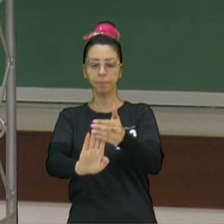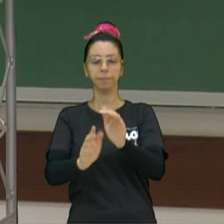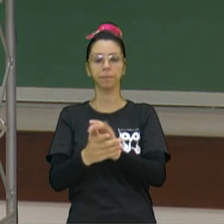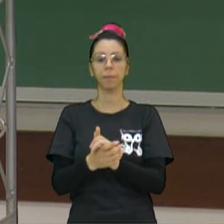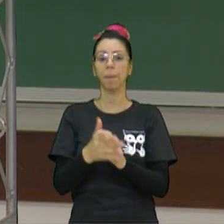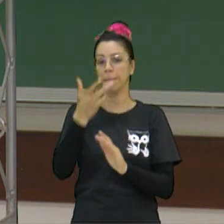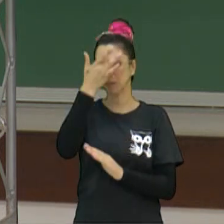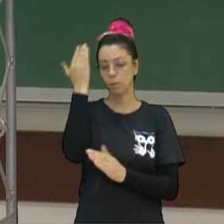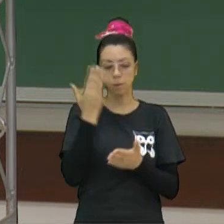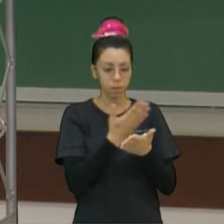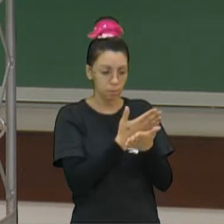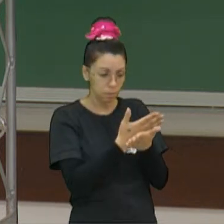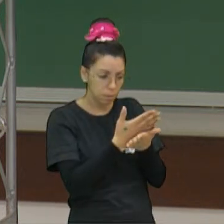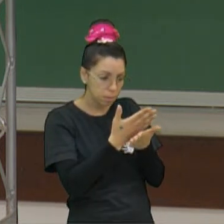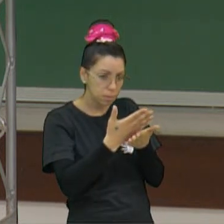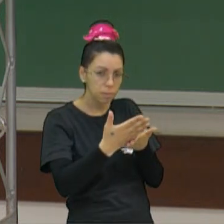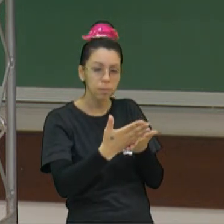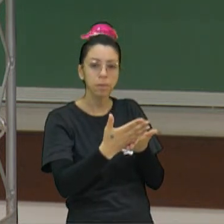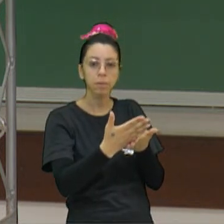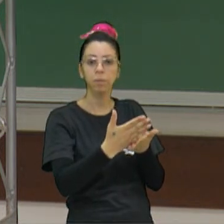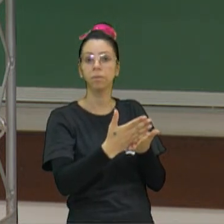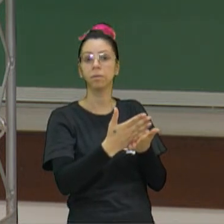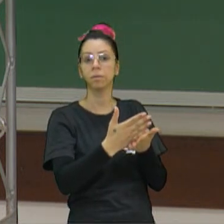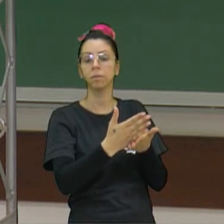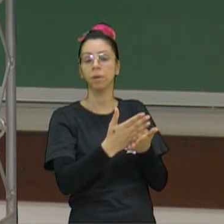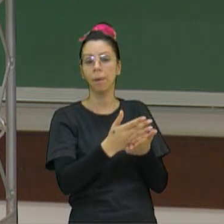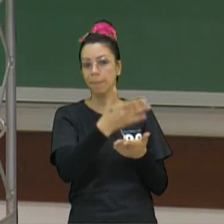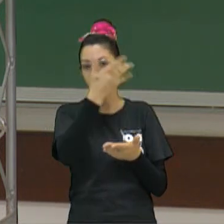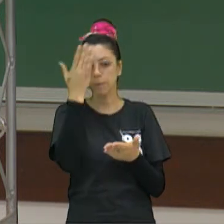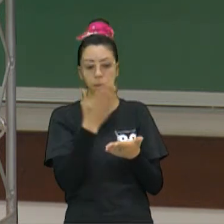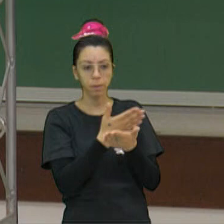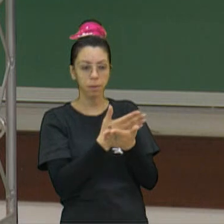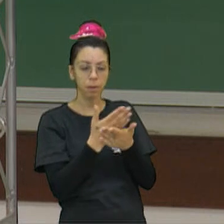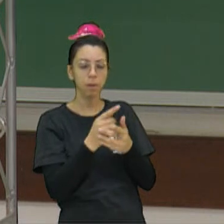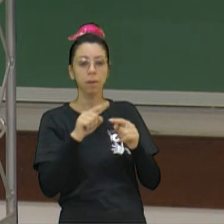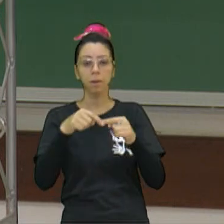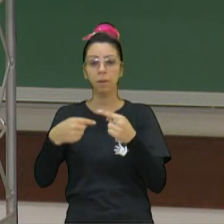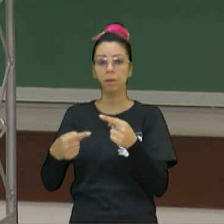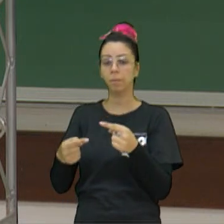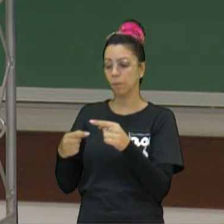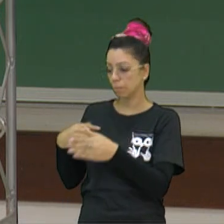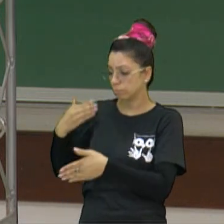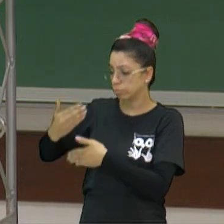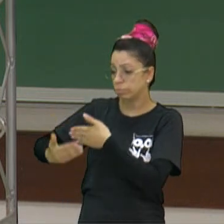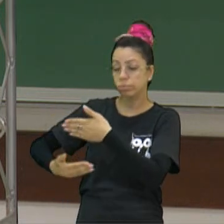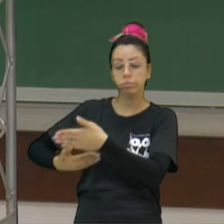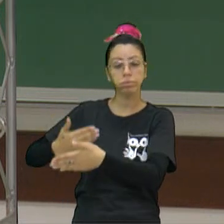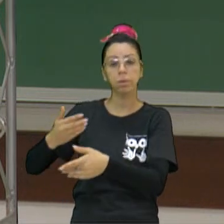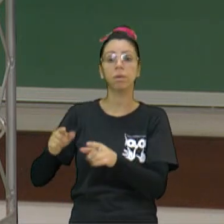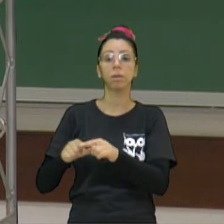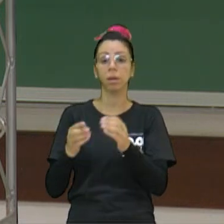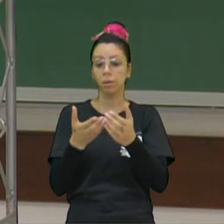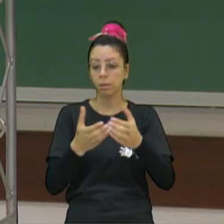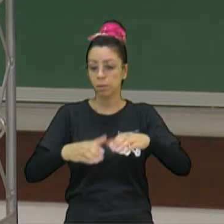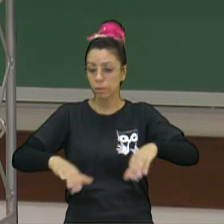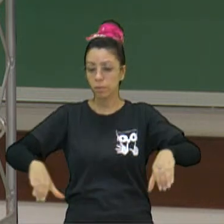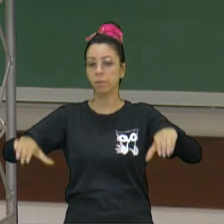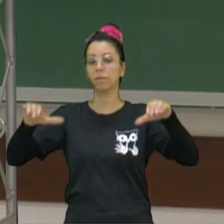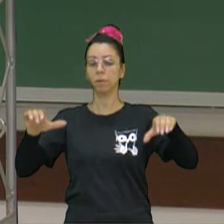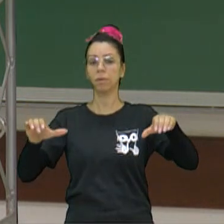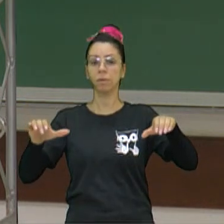iniciantes, para praticantes iniciantes, né, como os mais avançados do Pilates, tem sua divisão de exercícios de